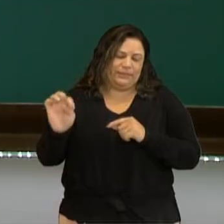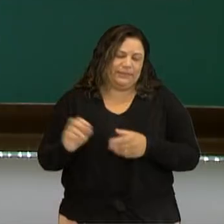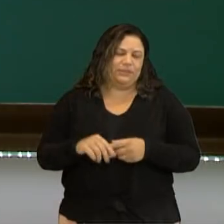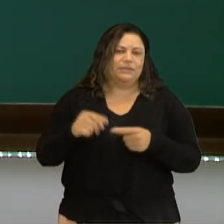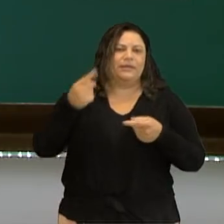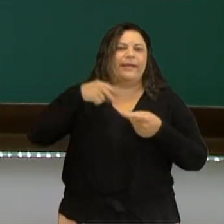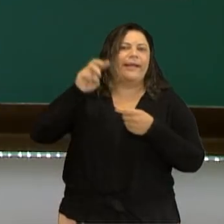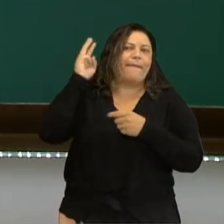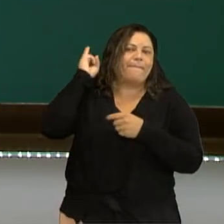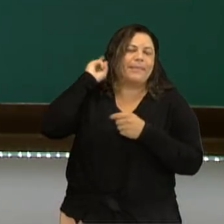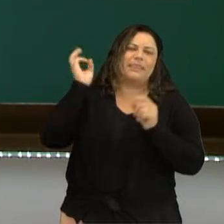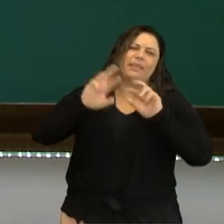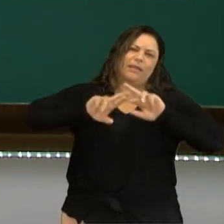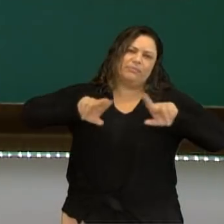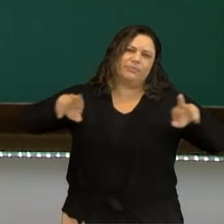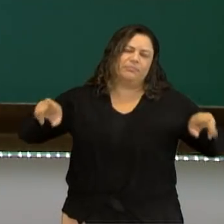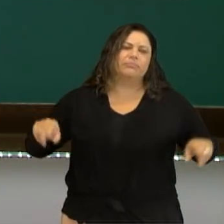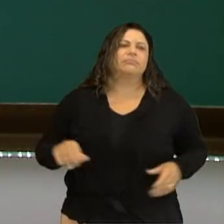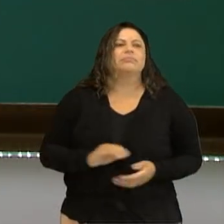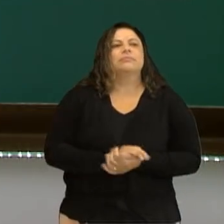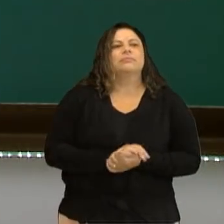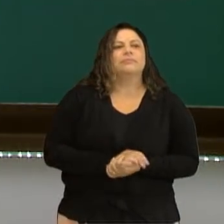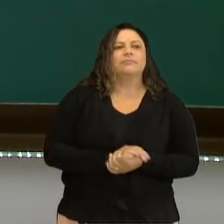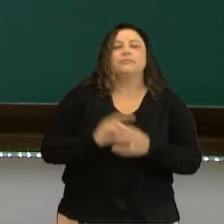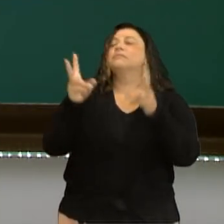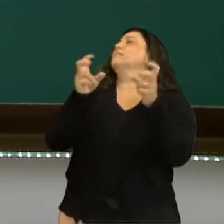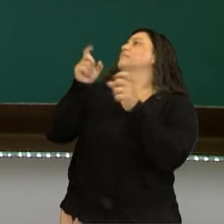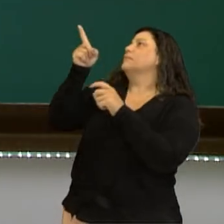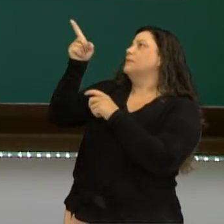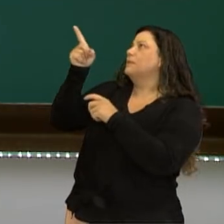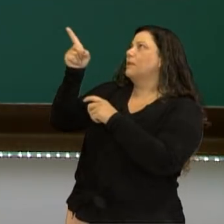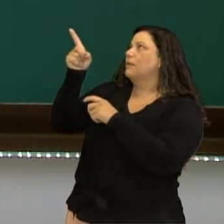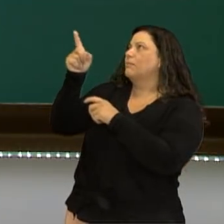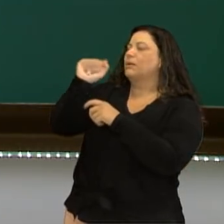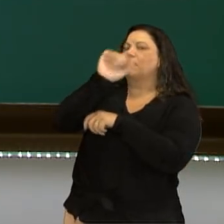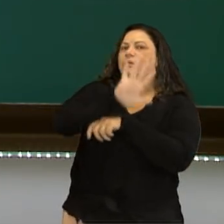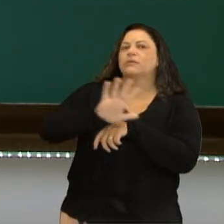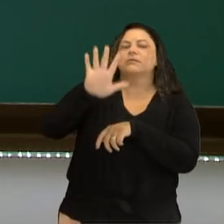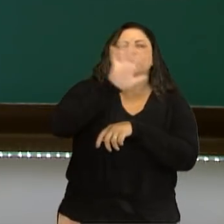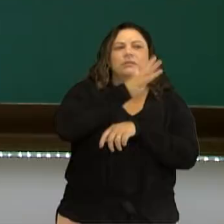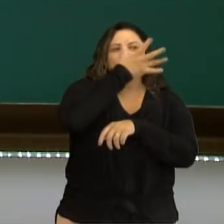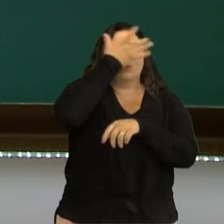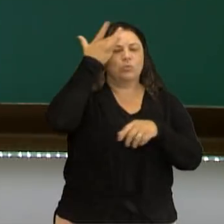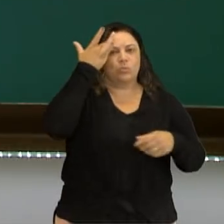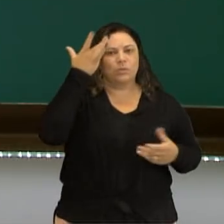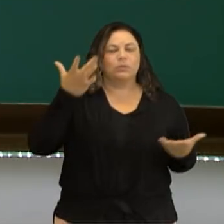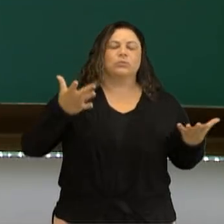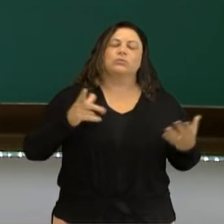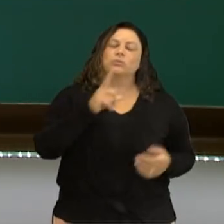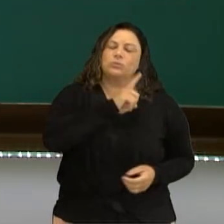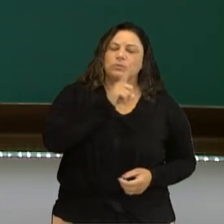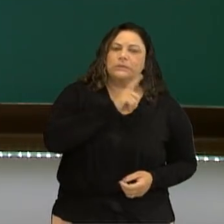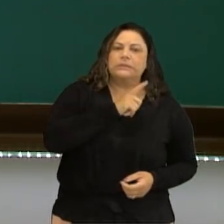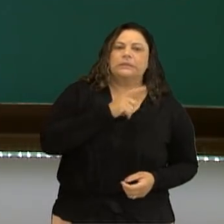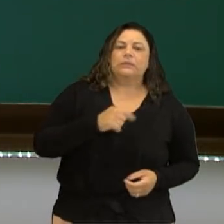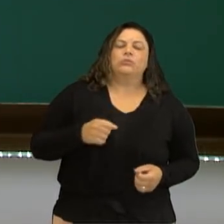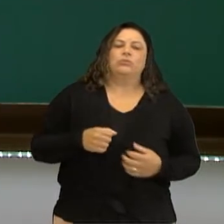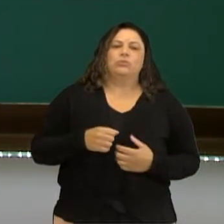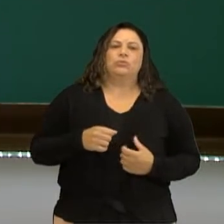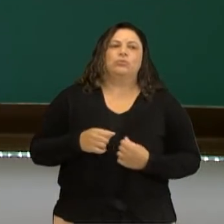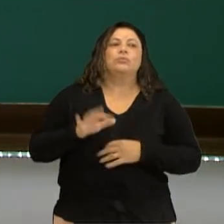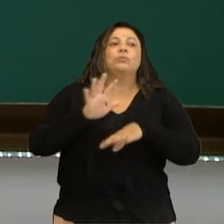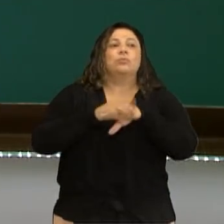nas meninges. Aqui a gente tem uma imagem, né? Então, de uma pessoa tendo a pneumonia, nós temos